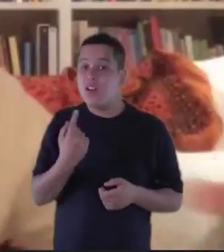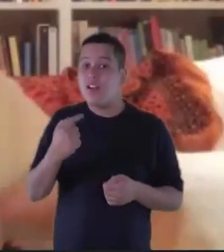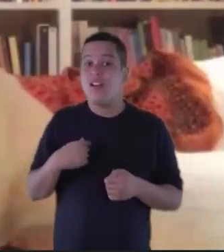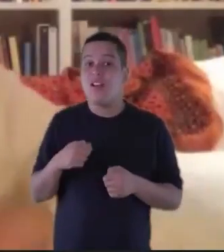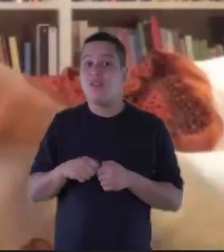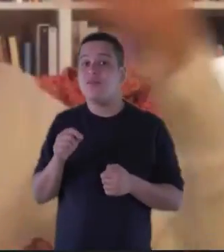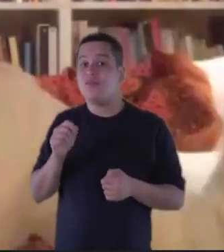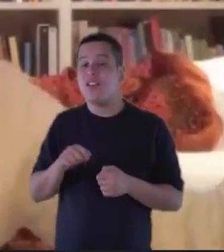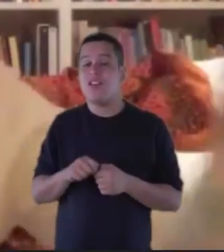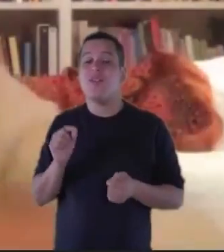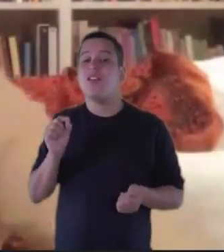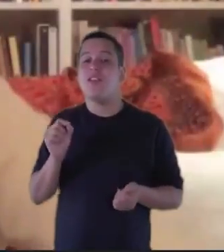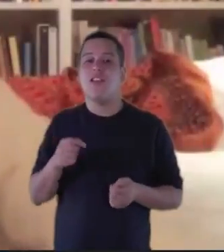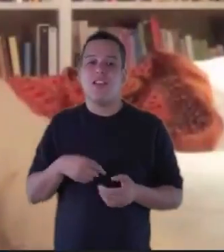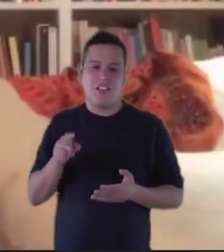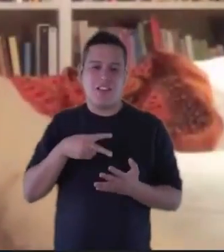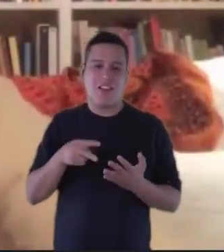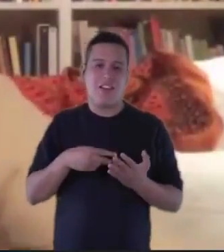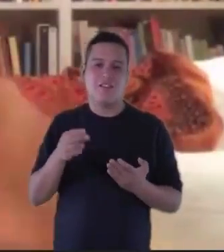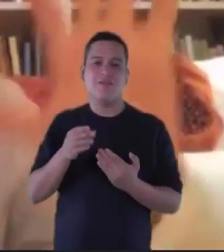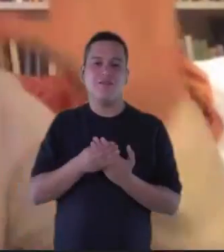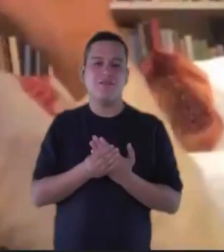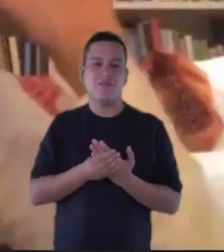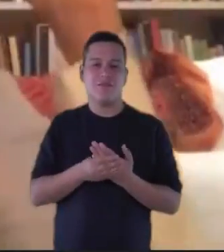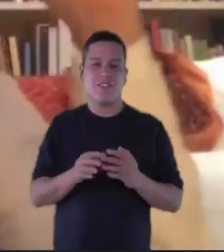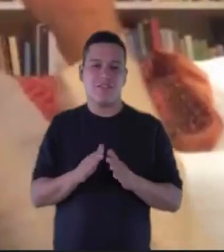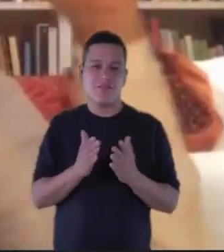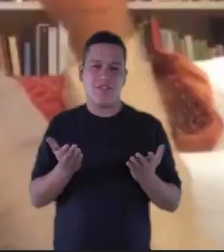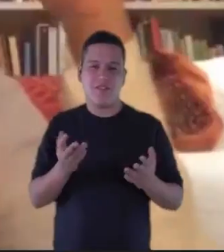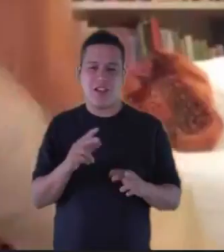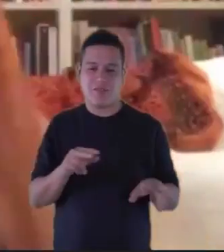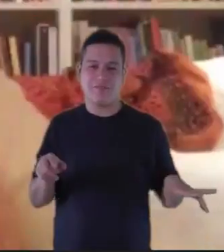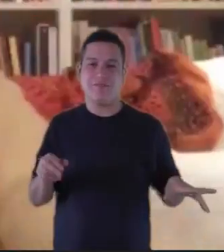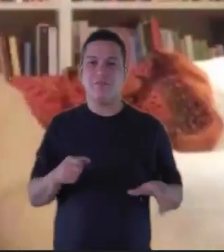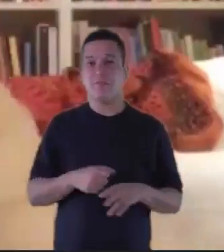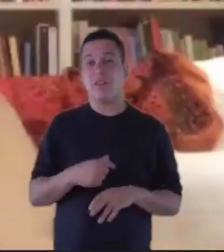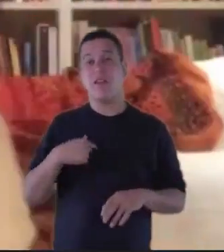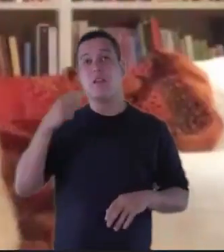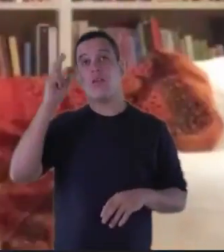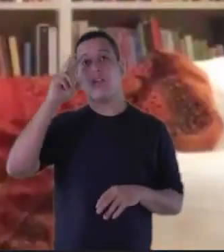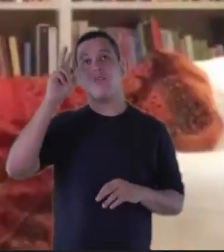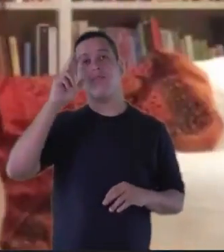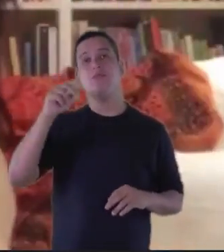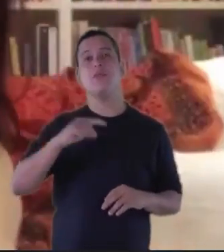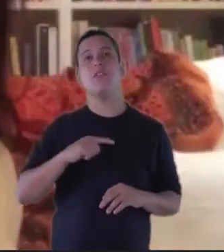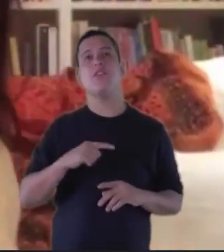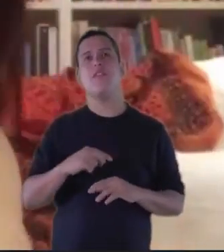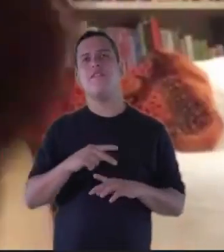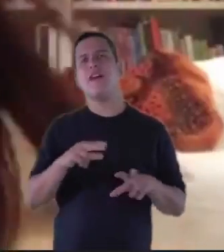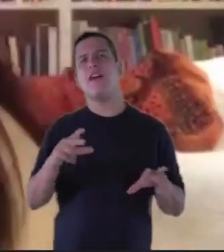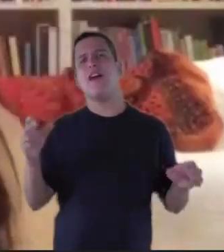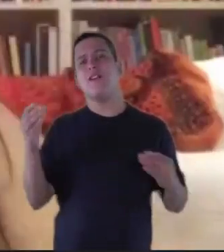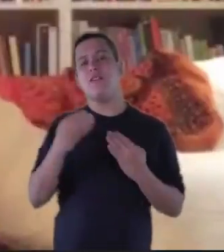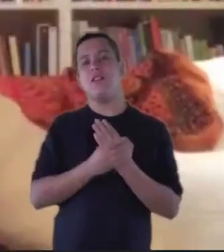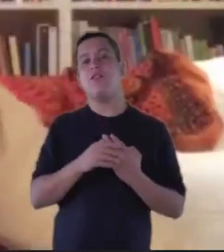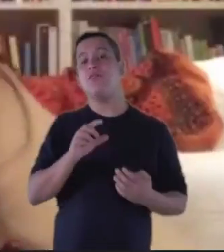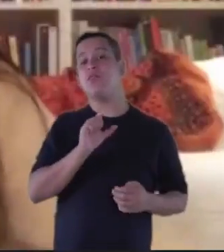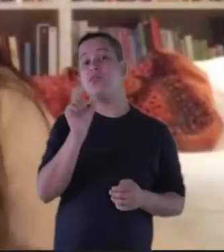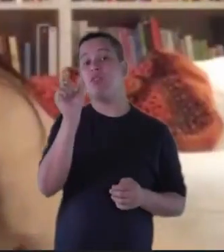ficava ouvindo música, dançando, pulando na sala. E ali eu me lembro muito claramente que tinha uma coleção do Jorge Amado que está ali em